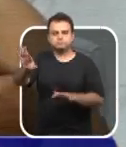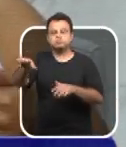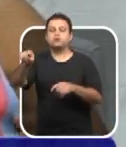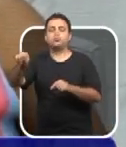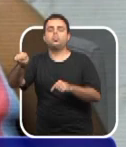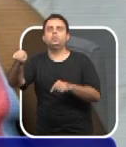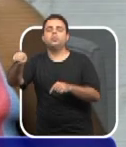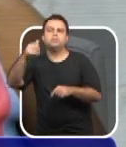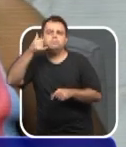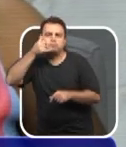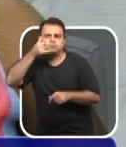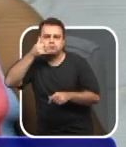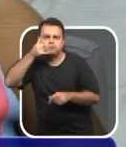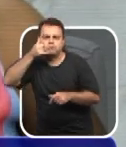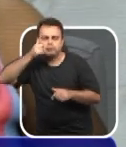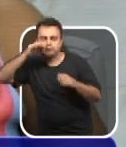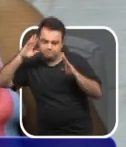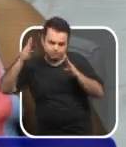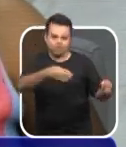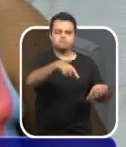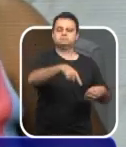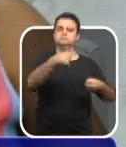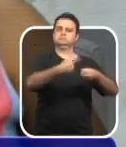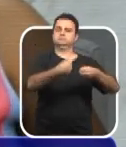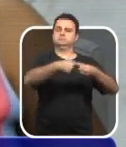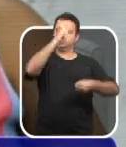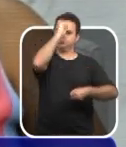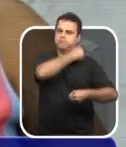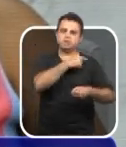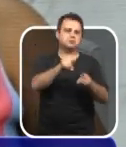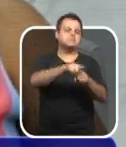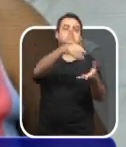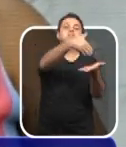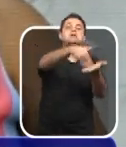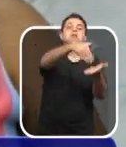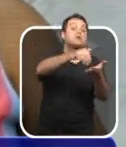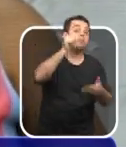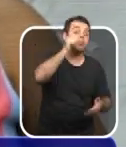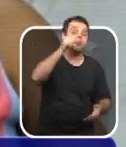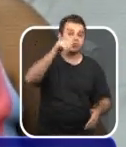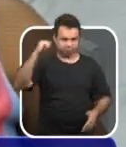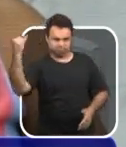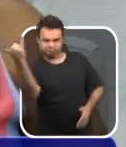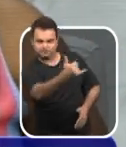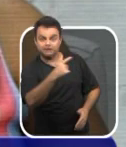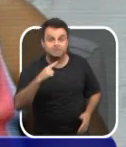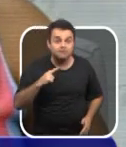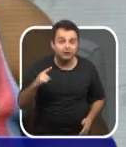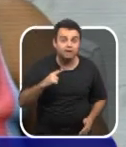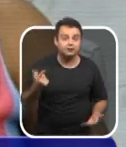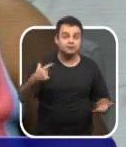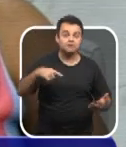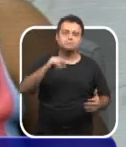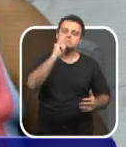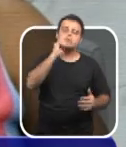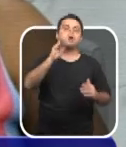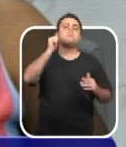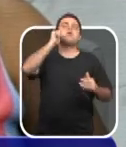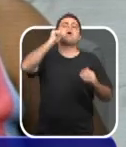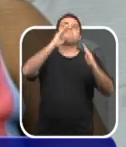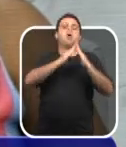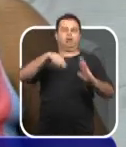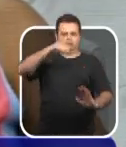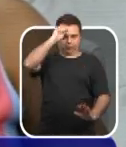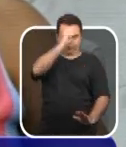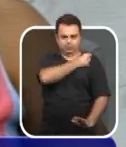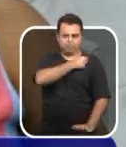queria saber se tinha ali a Delegacia da Mulher, se tinha a Secretaria da Mulher, né? Como que era direcionada a nossa mulher riopretense